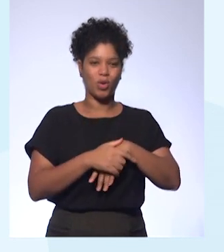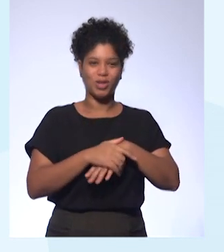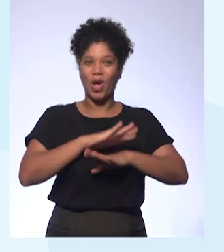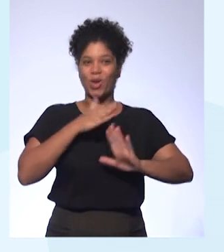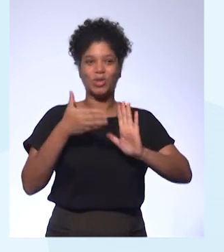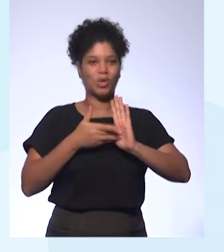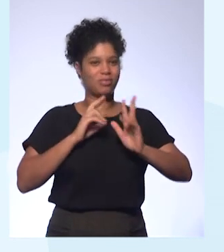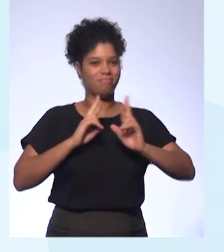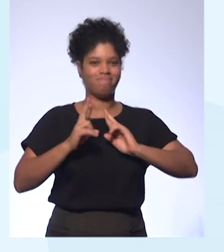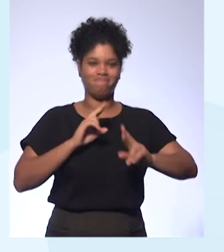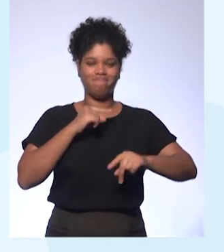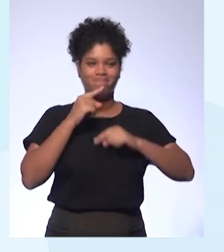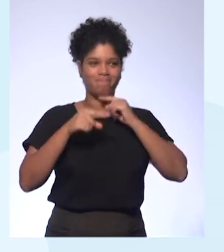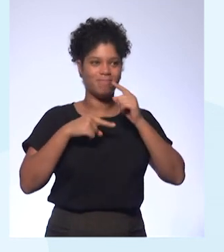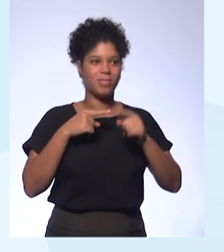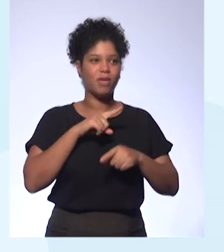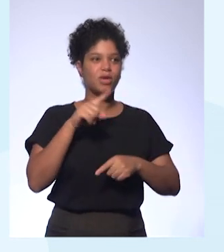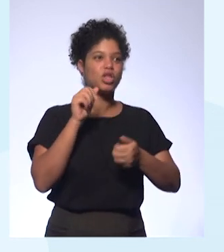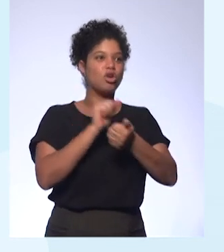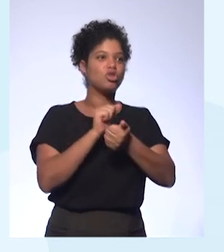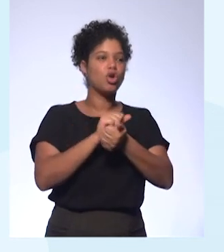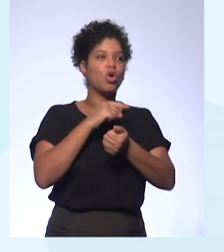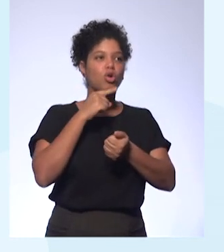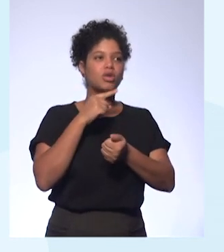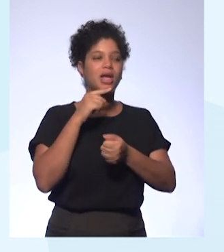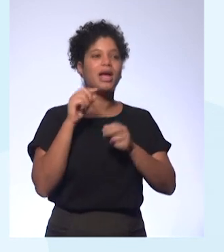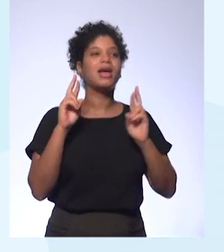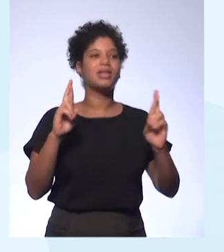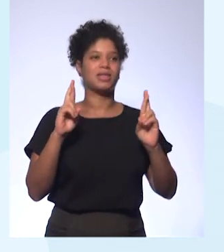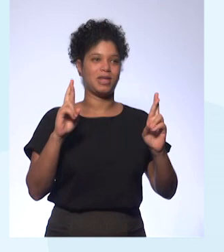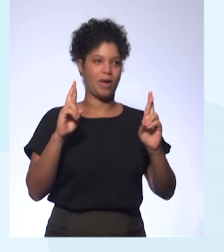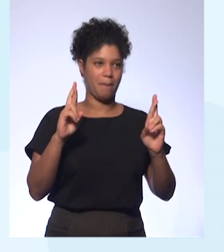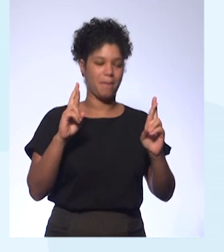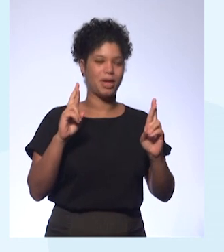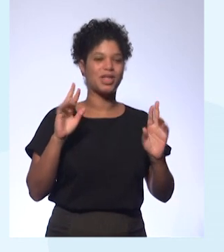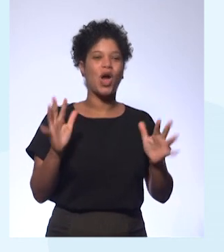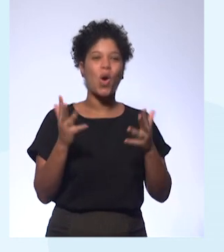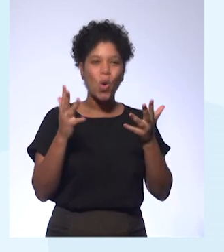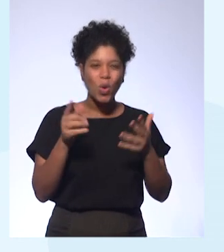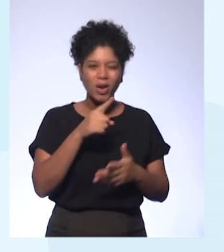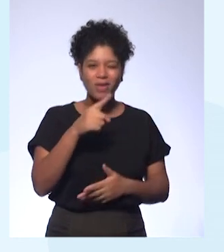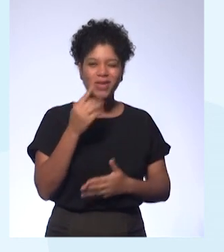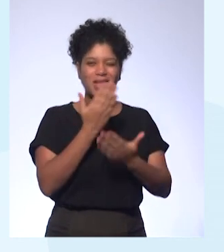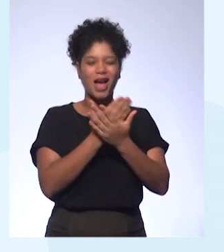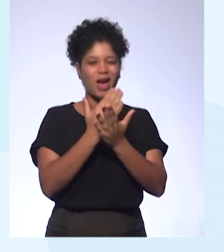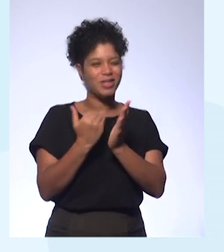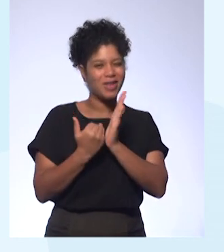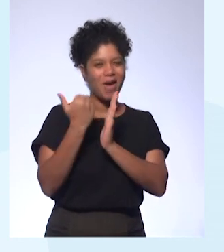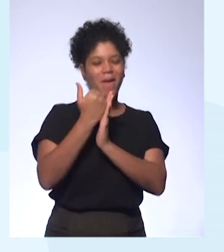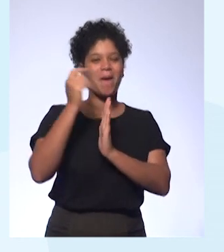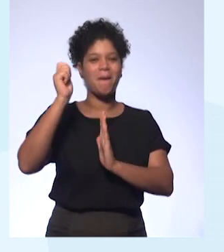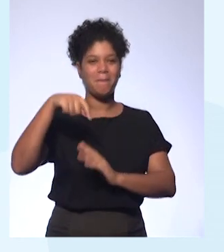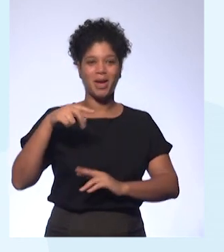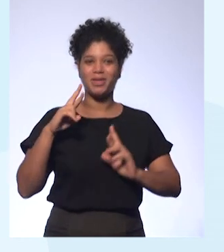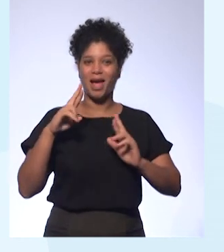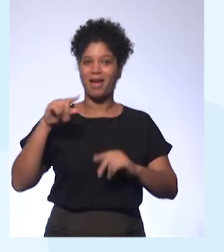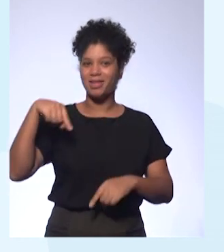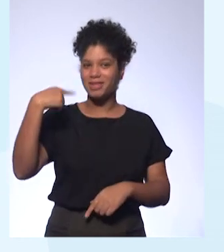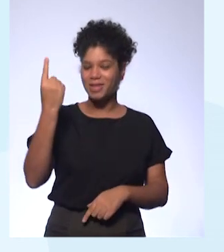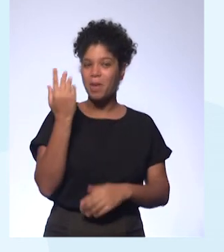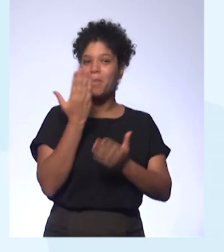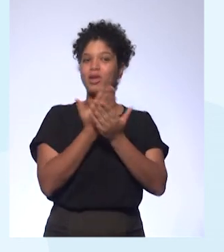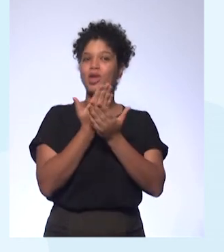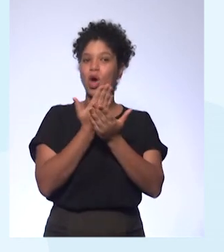para resolver juntamente com vocês, mas espero aí ter contribuído com os estudos de vocês, né? Espero uma próxima